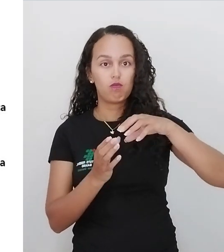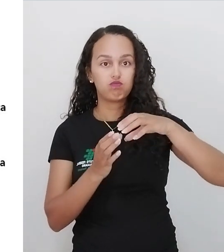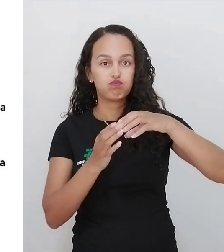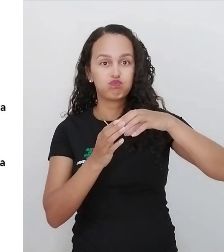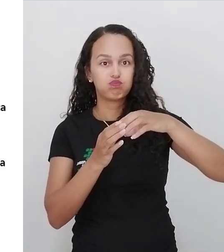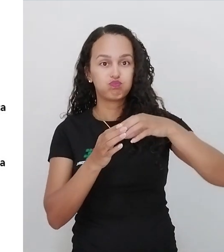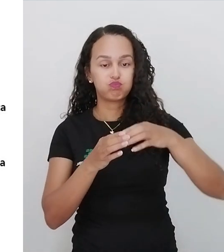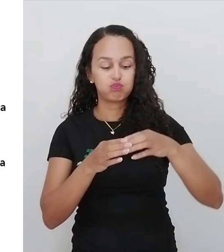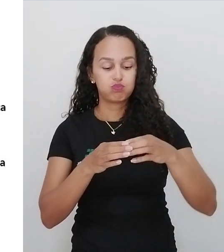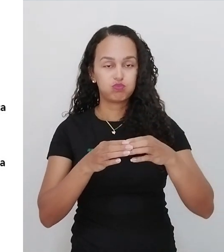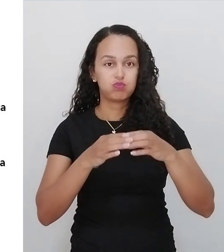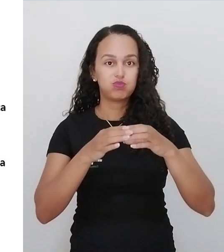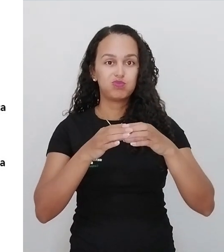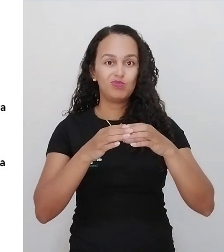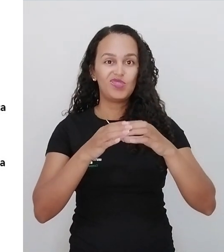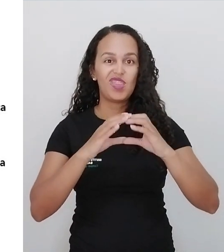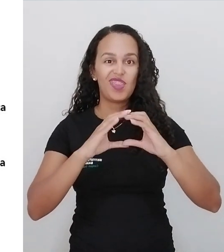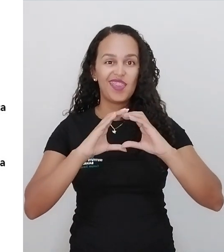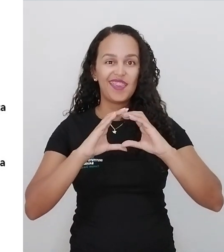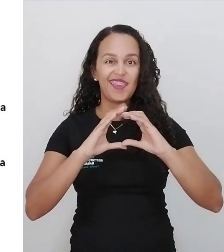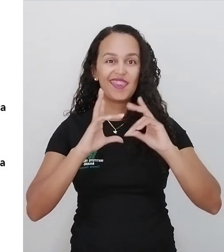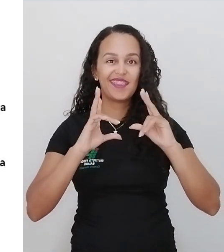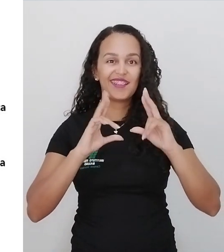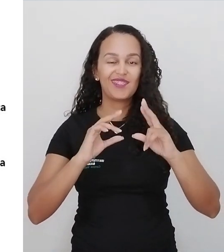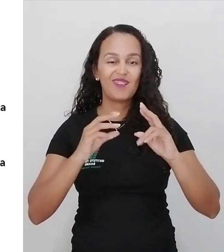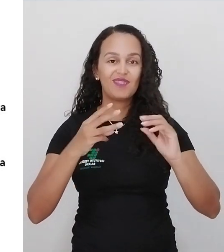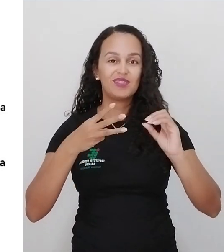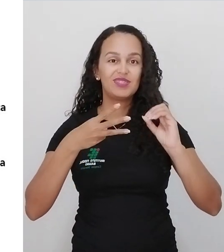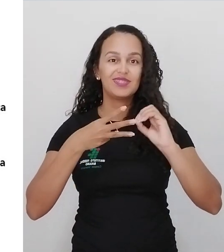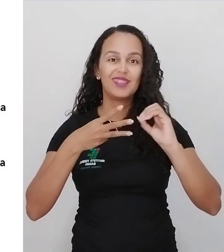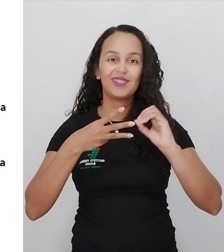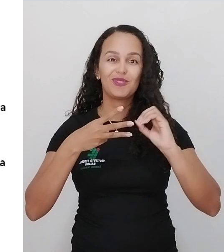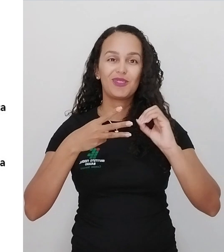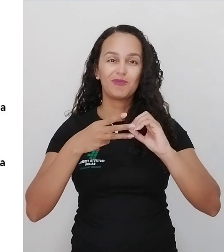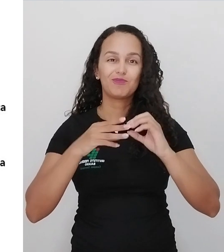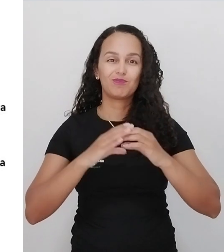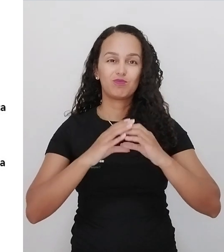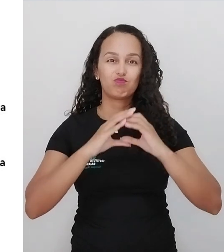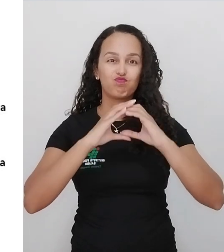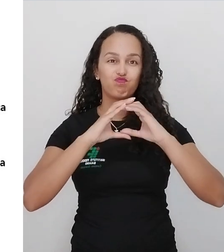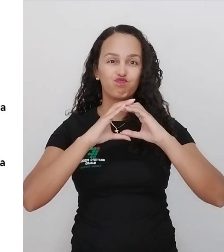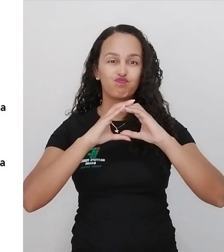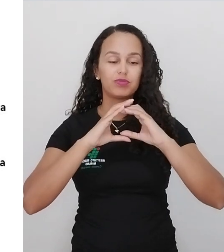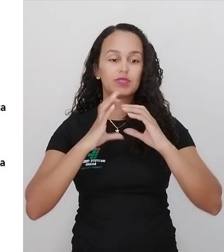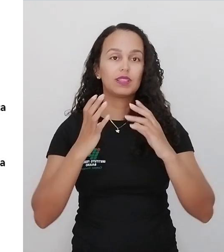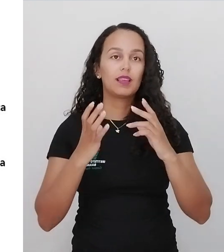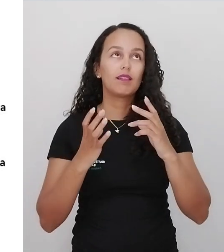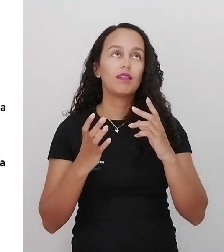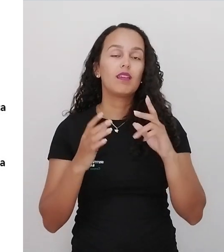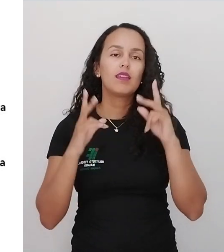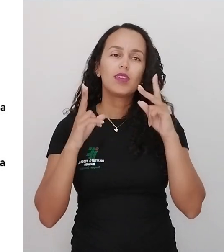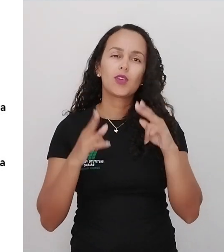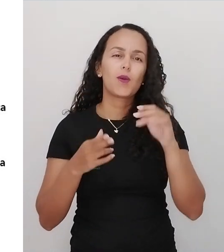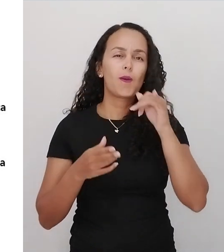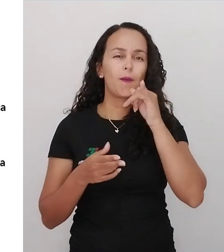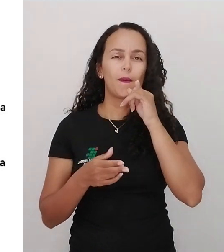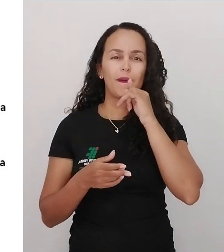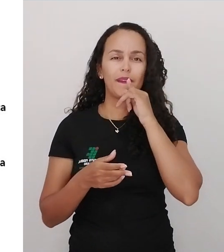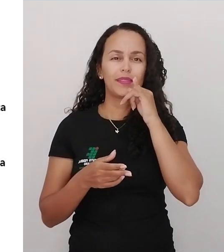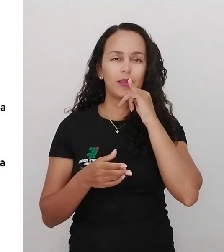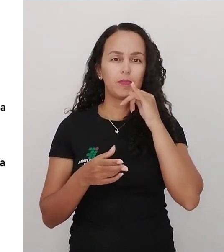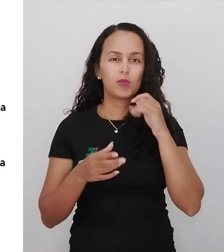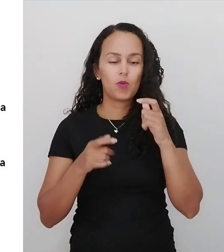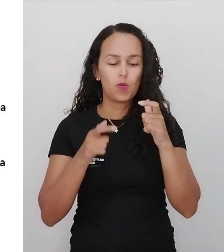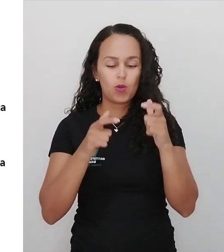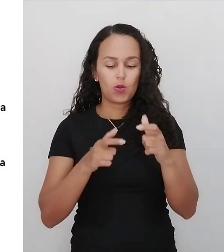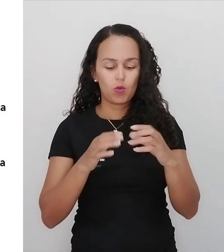como se fosse uma bolsa ali sendo construída, que permitia que dentro dela vários processos biológicos